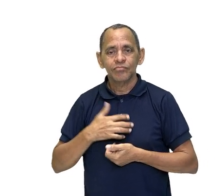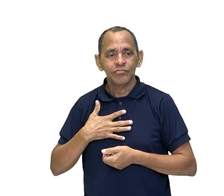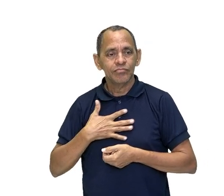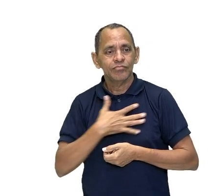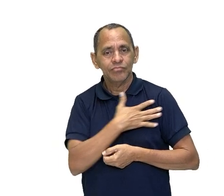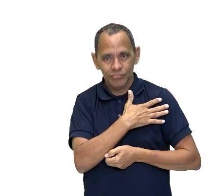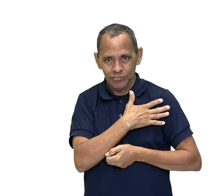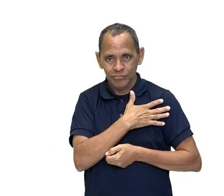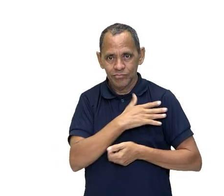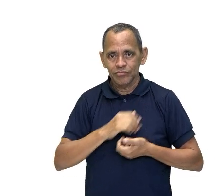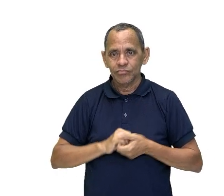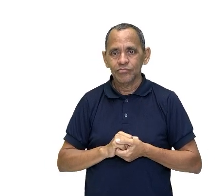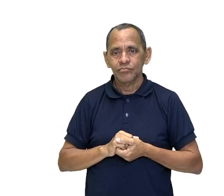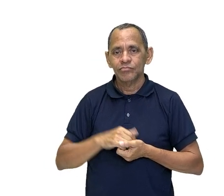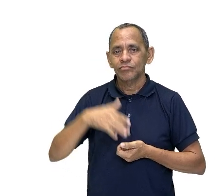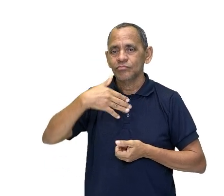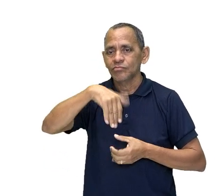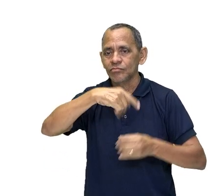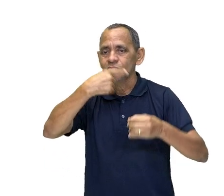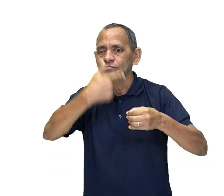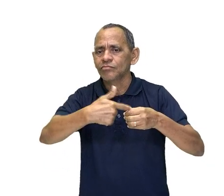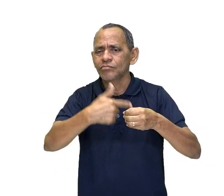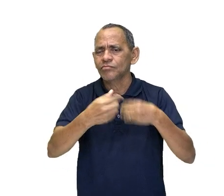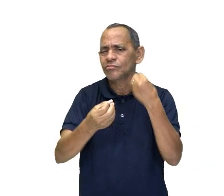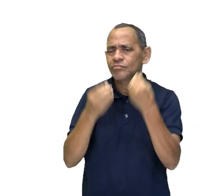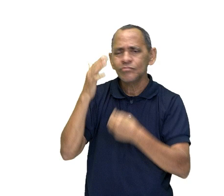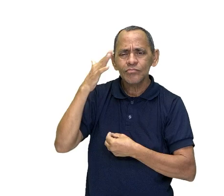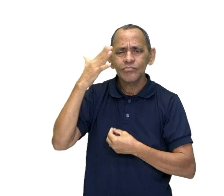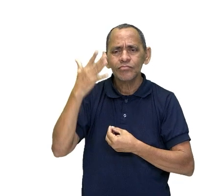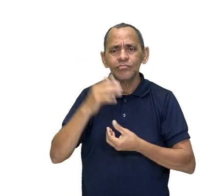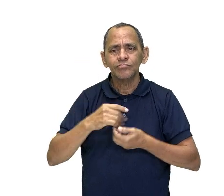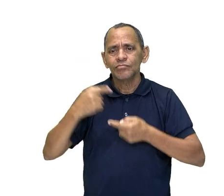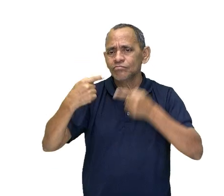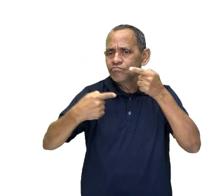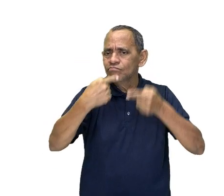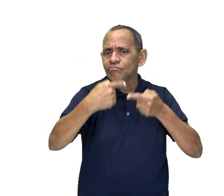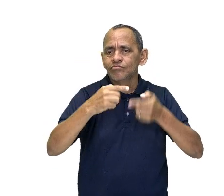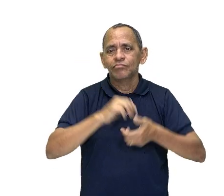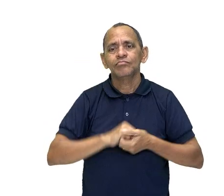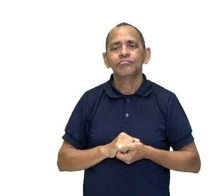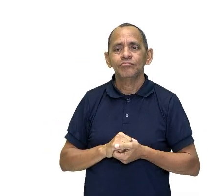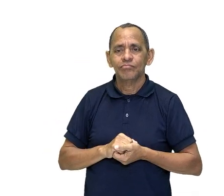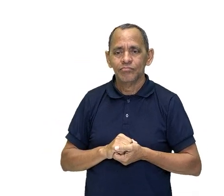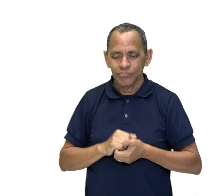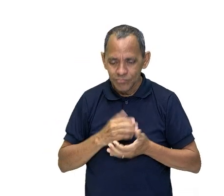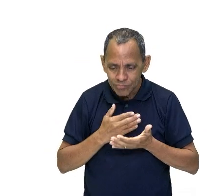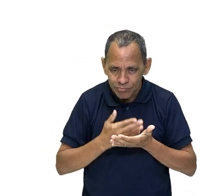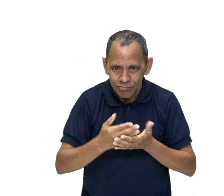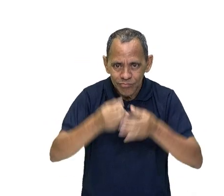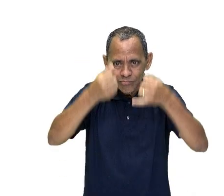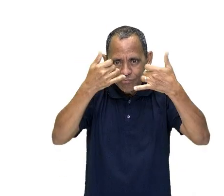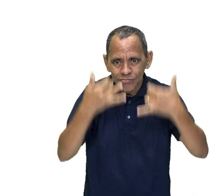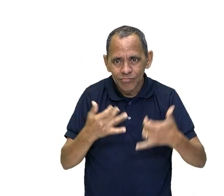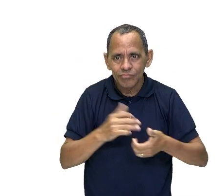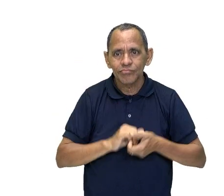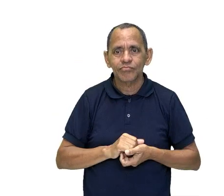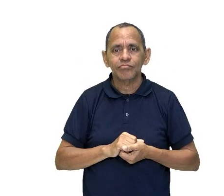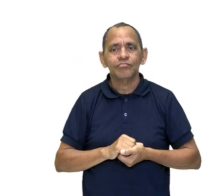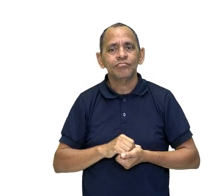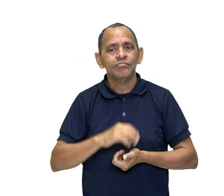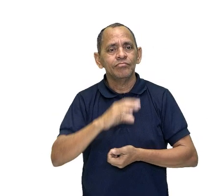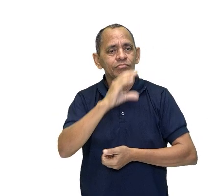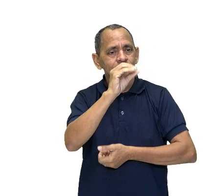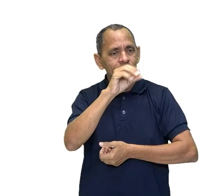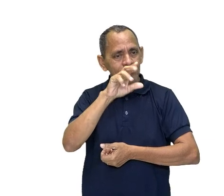esfera municipal, como é que se dava essa política? A gente vai começar a entender a partir de agora. Coronelismo, os